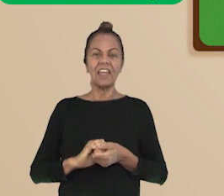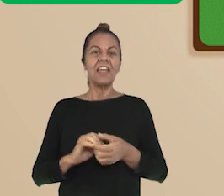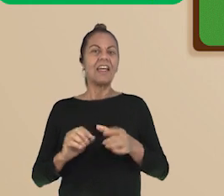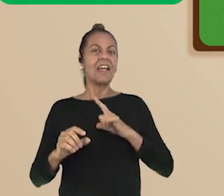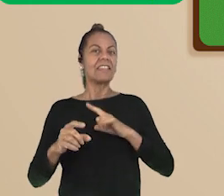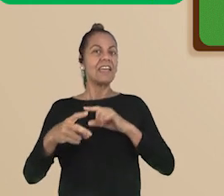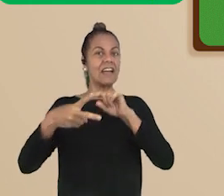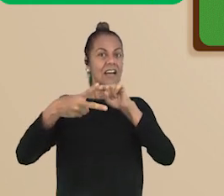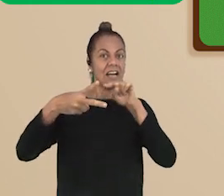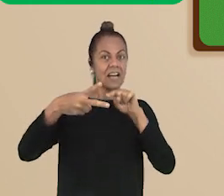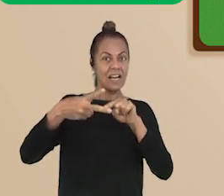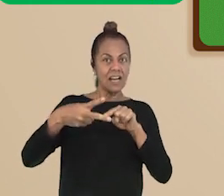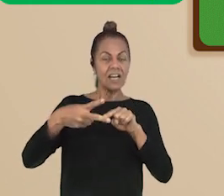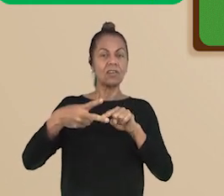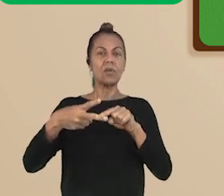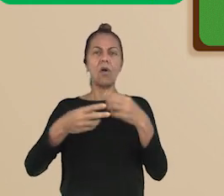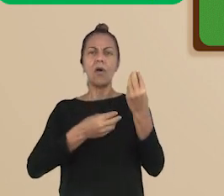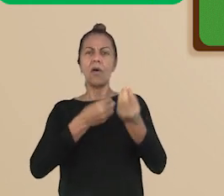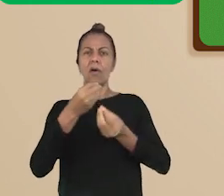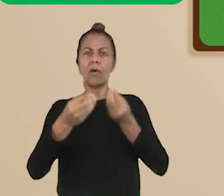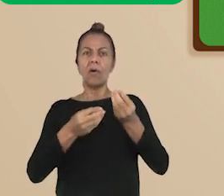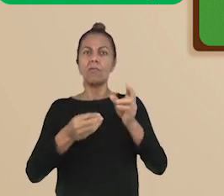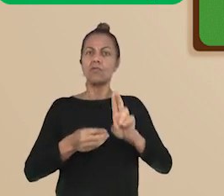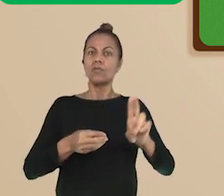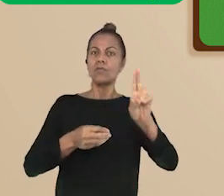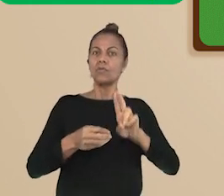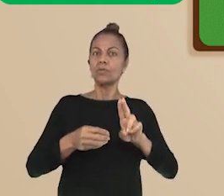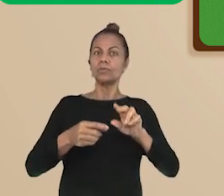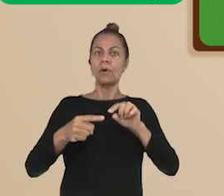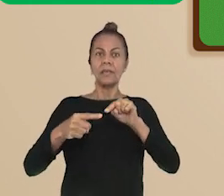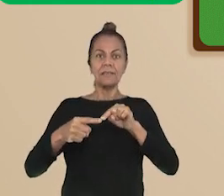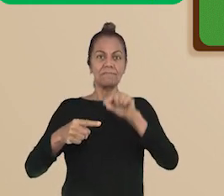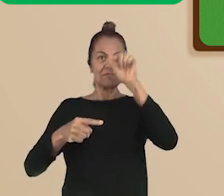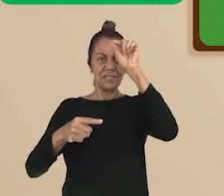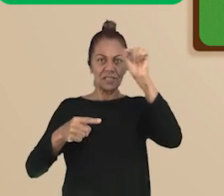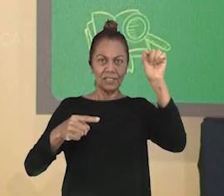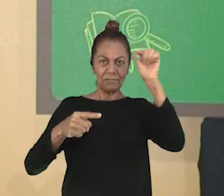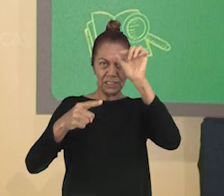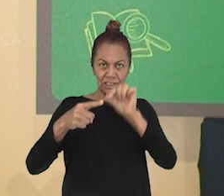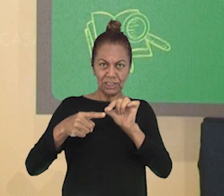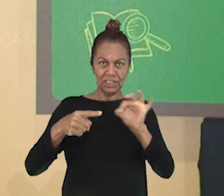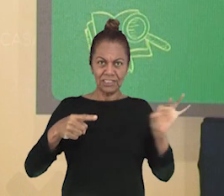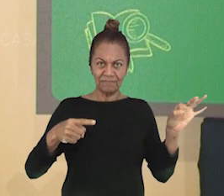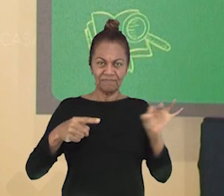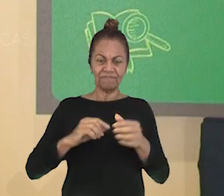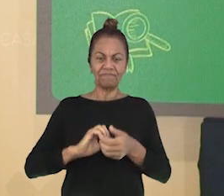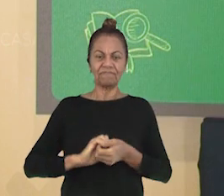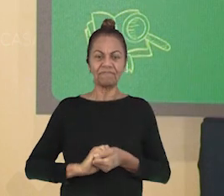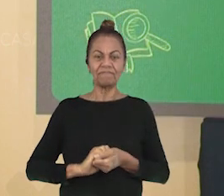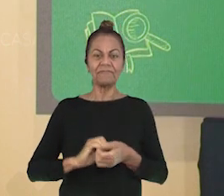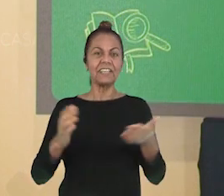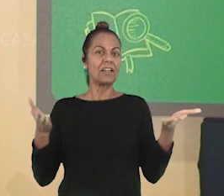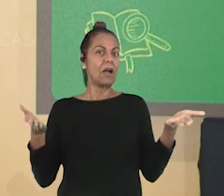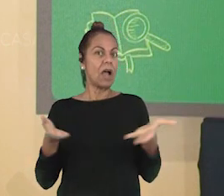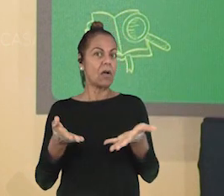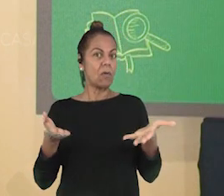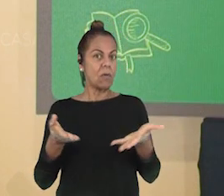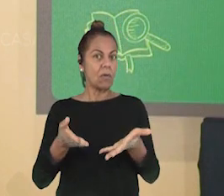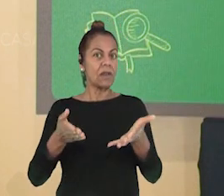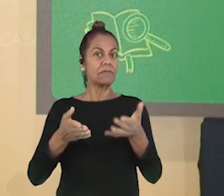conhecimento são os ângulos, noção, uso e medidas. E pessoal, não se